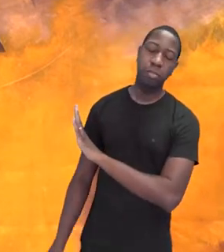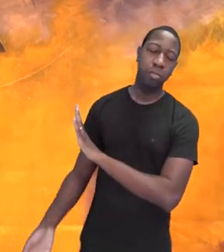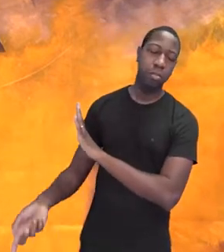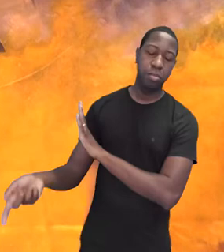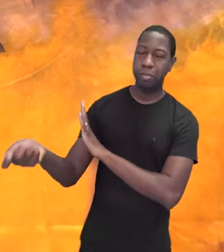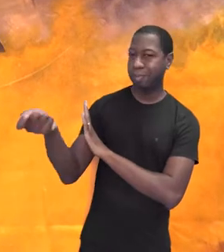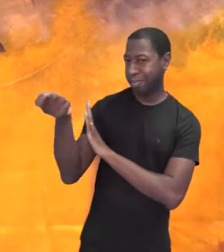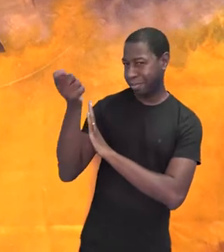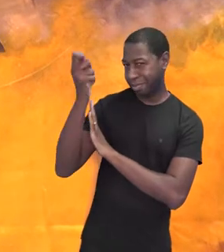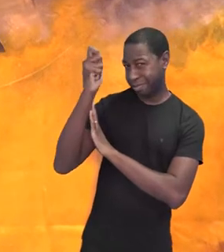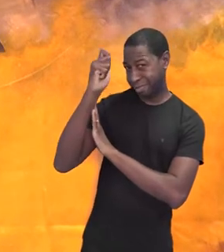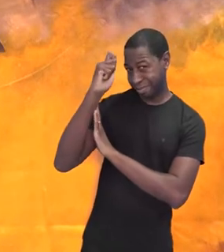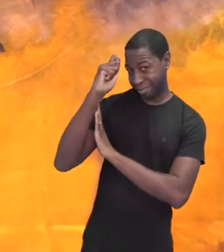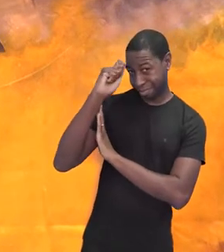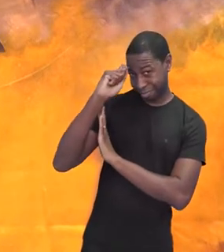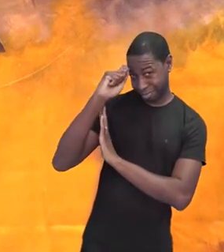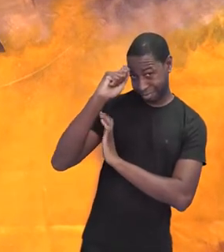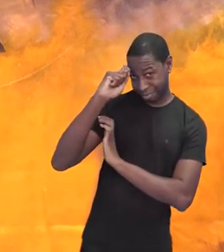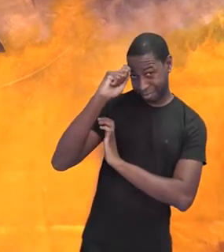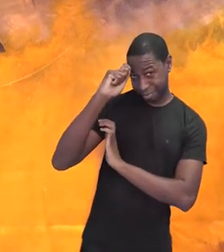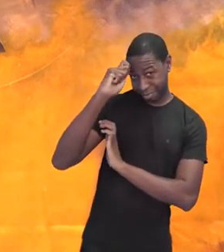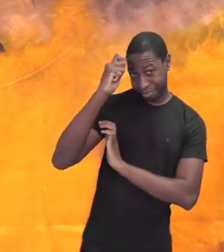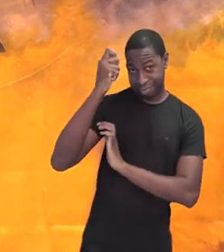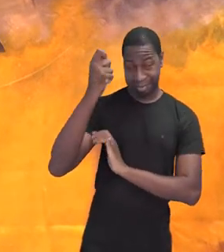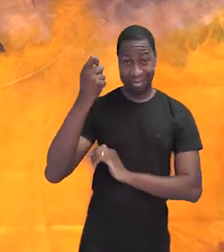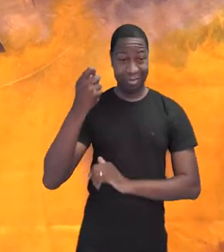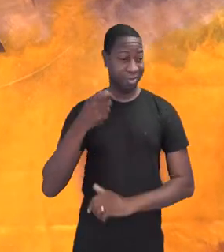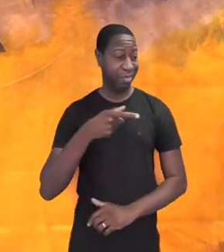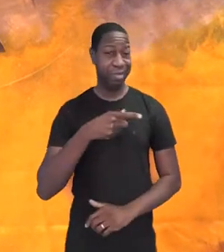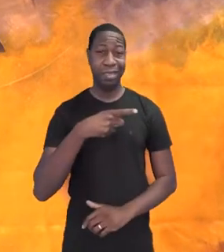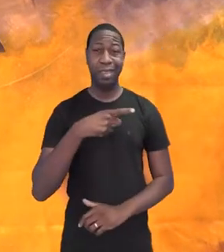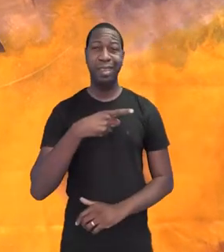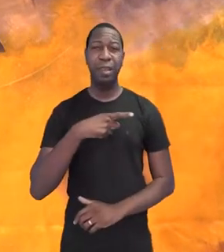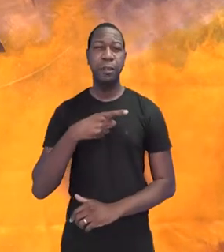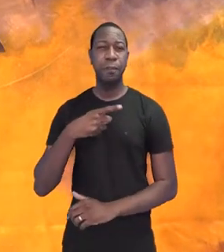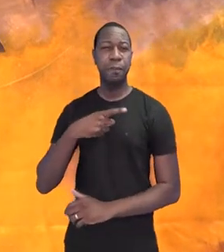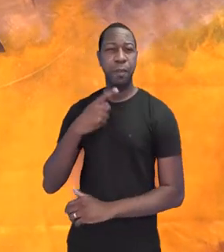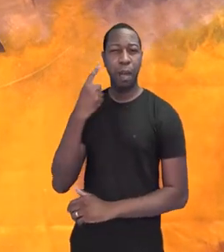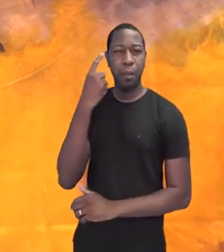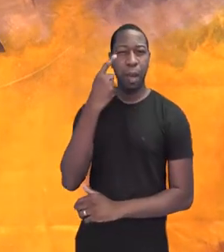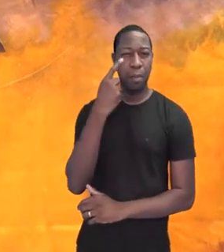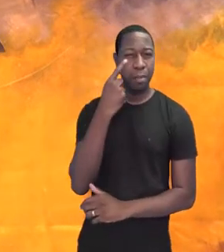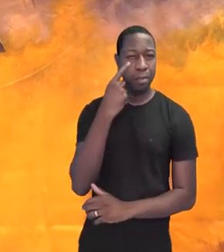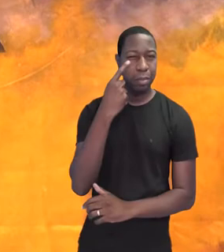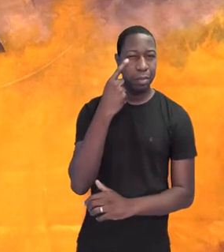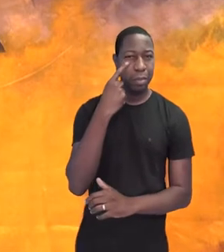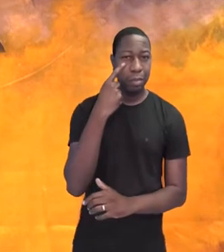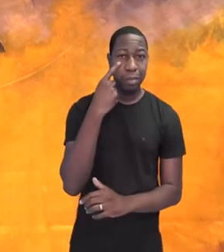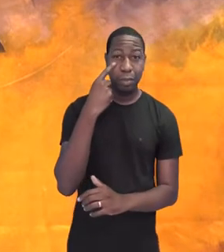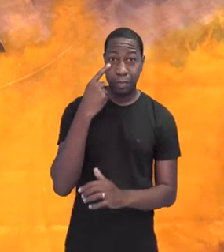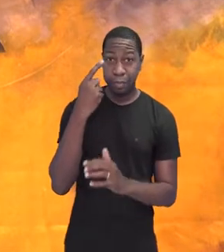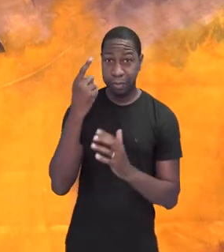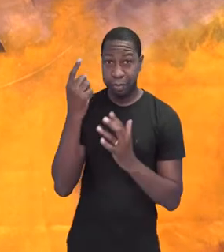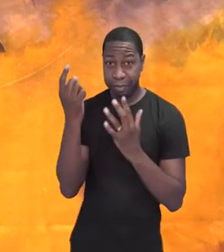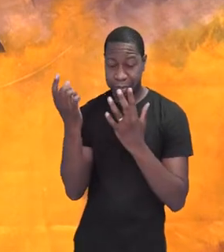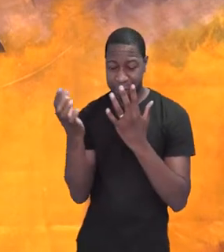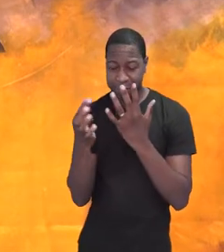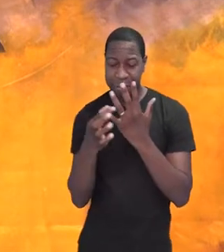arranja chapéu só pra mostrar a defesa que tinha no dedo.